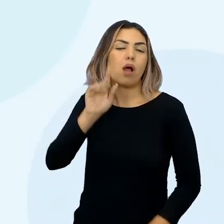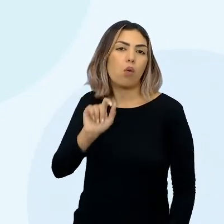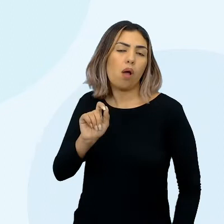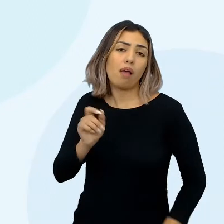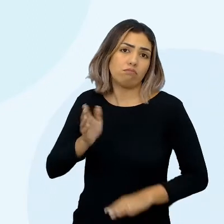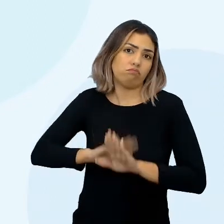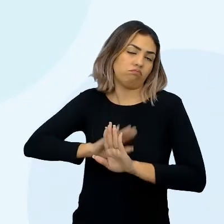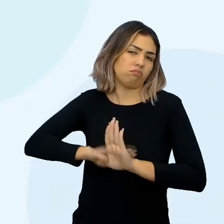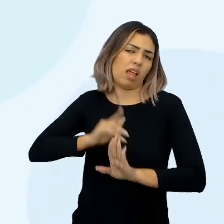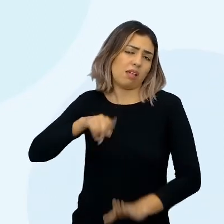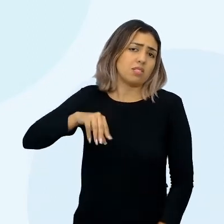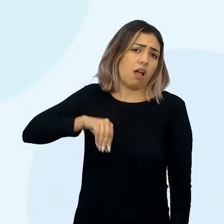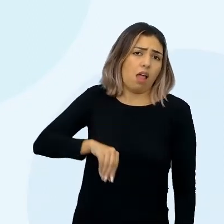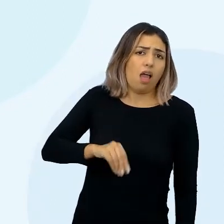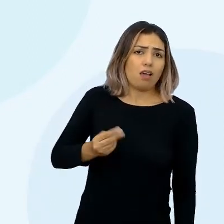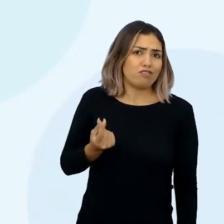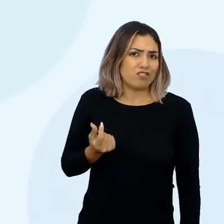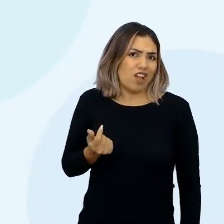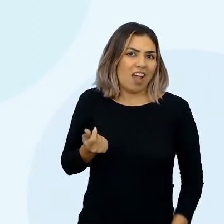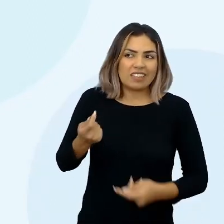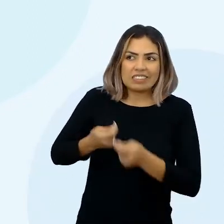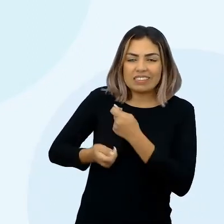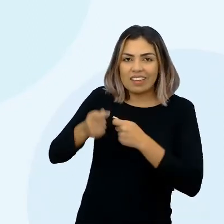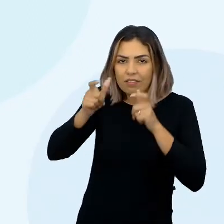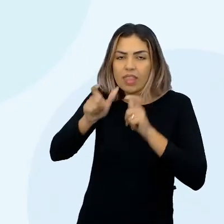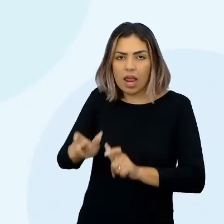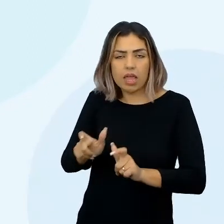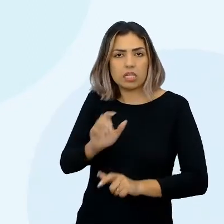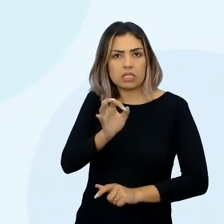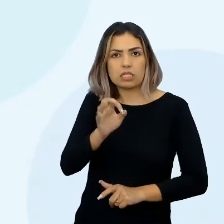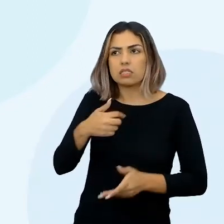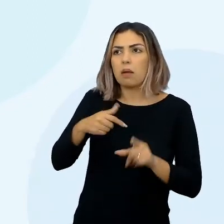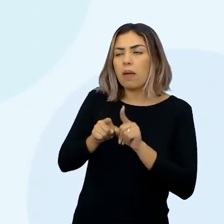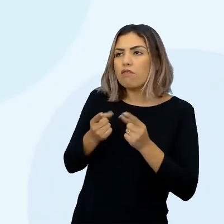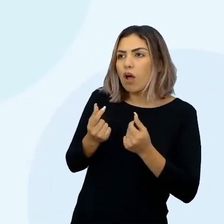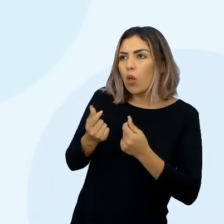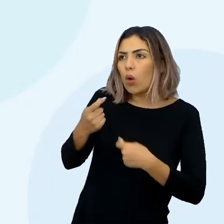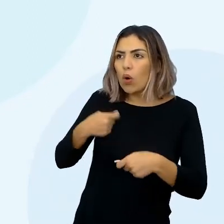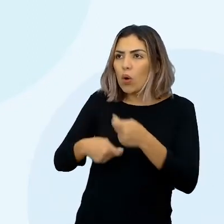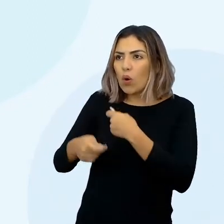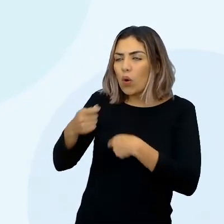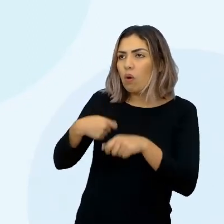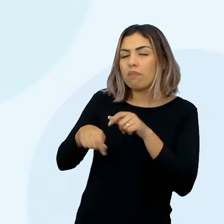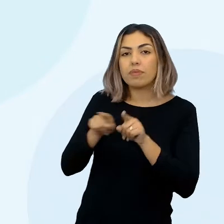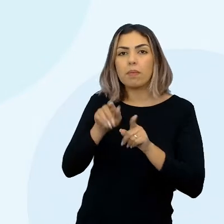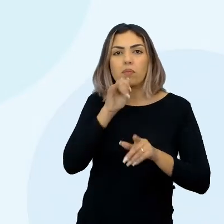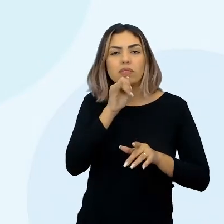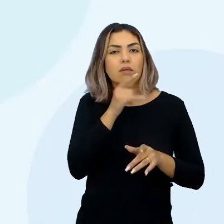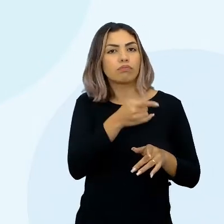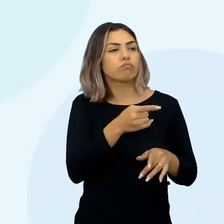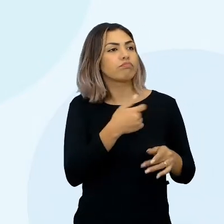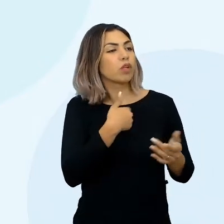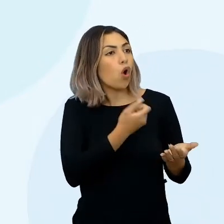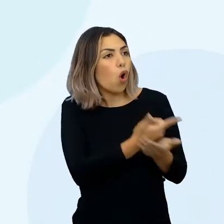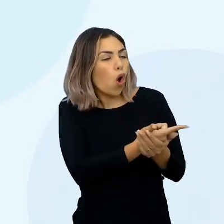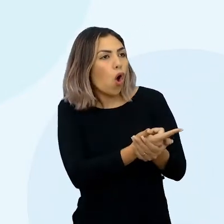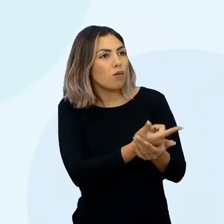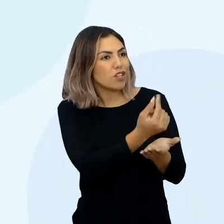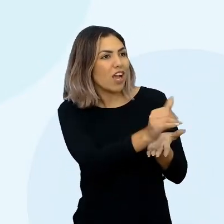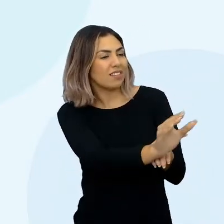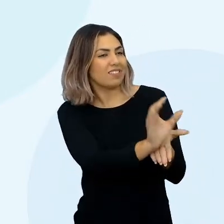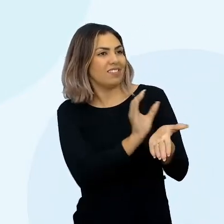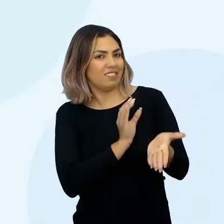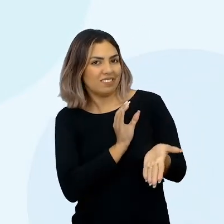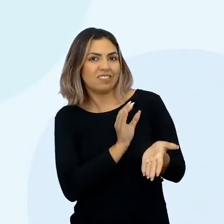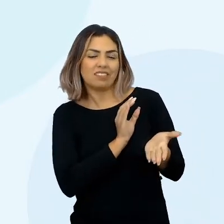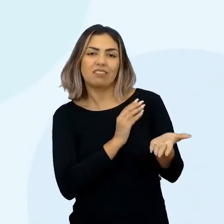dos salários, através de trocas econômicas, compradores, pessoas que vendem, etc. Isso tudo